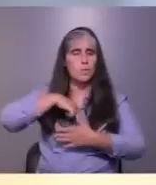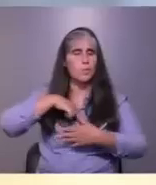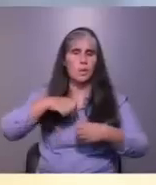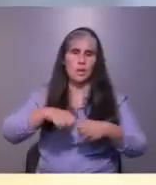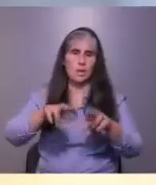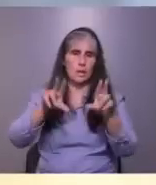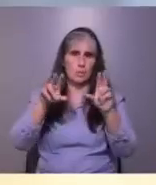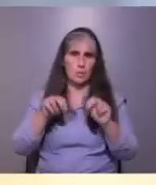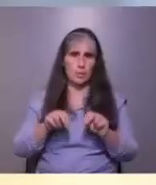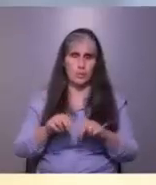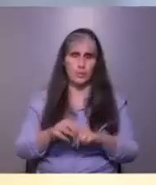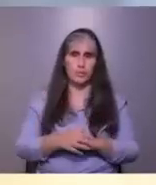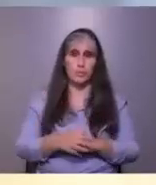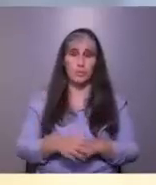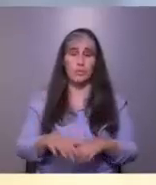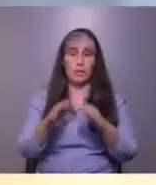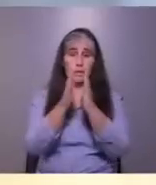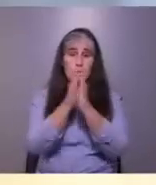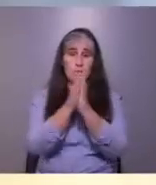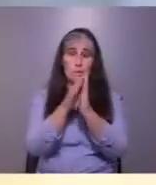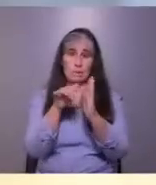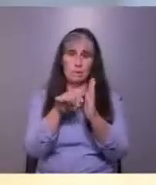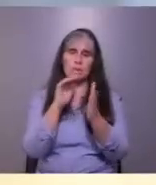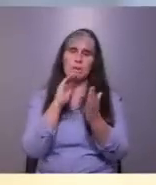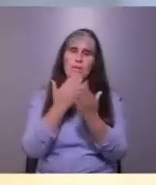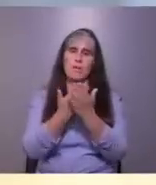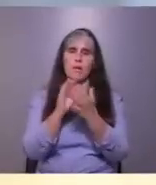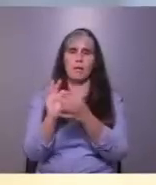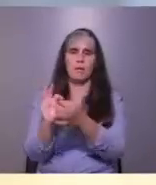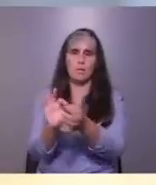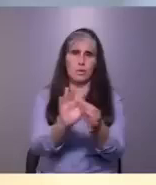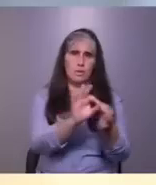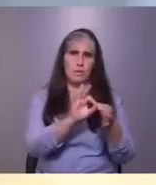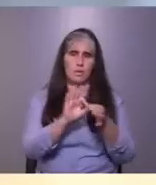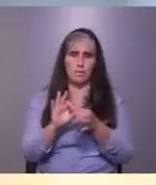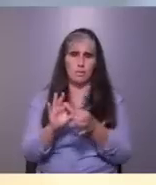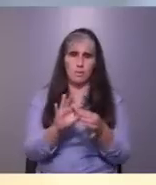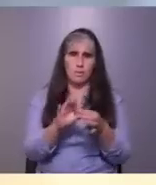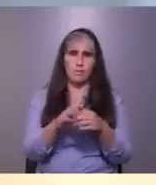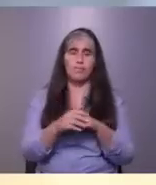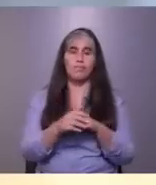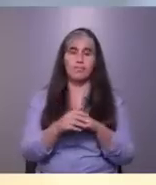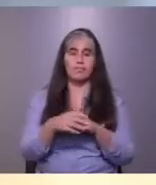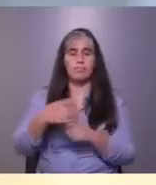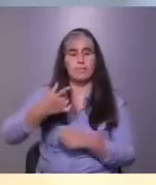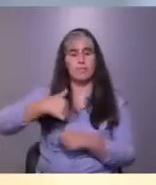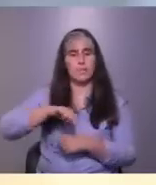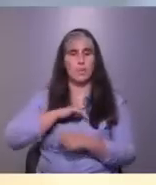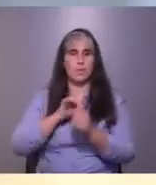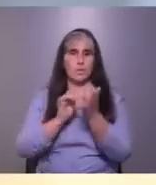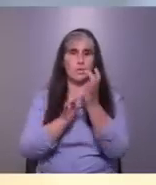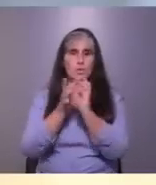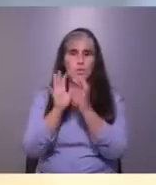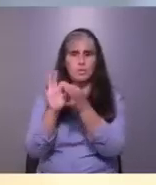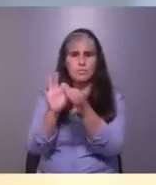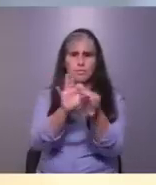A Eucaristia é o sacramento da união. Estamos unidos a Cristo até à vida